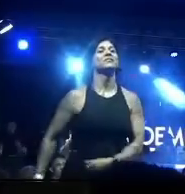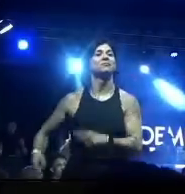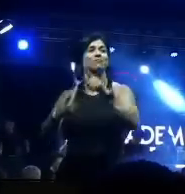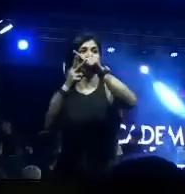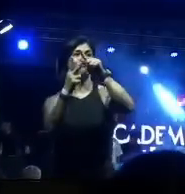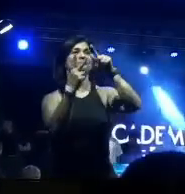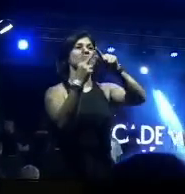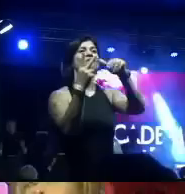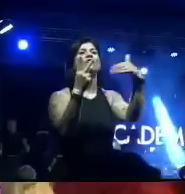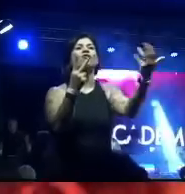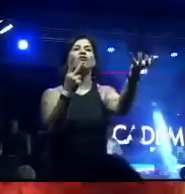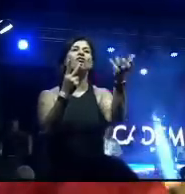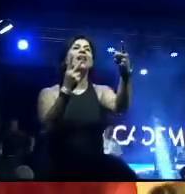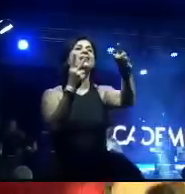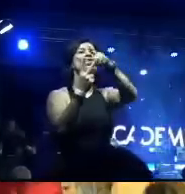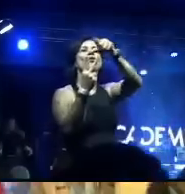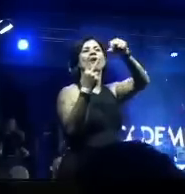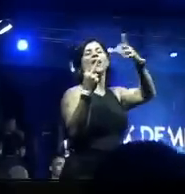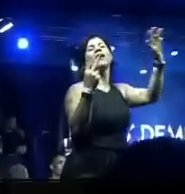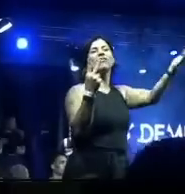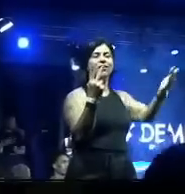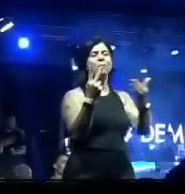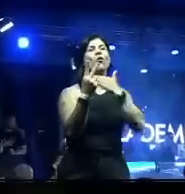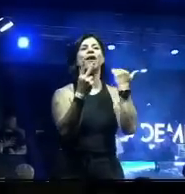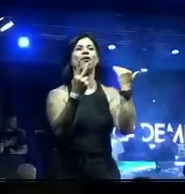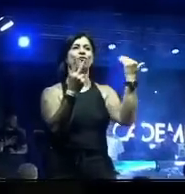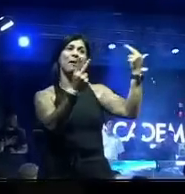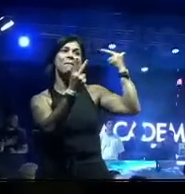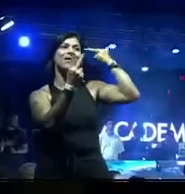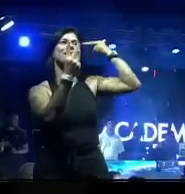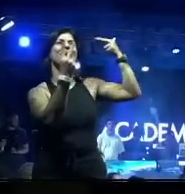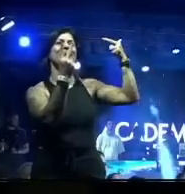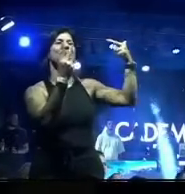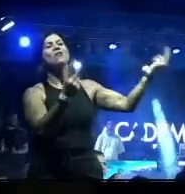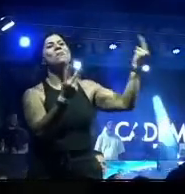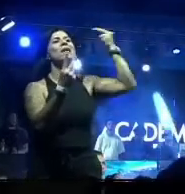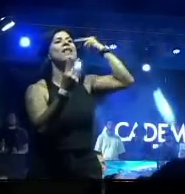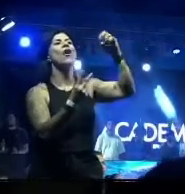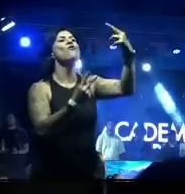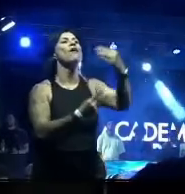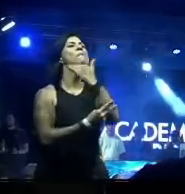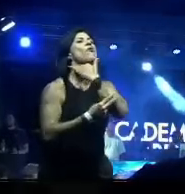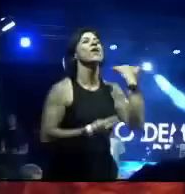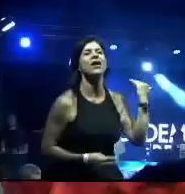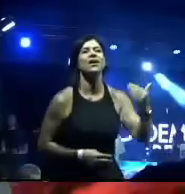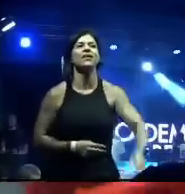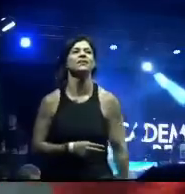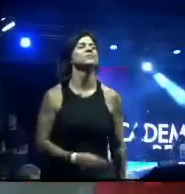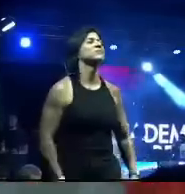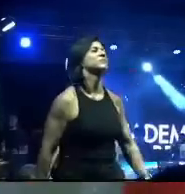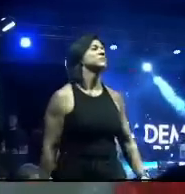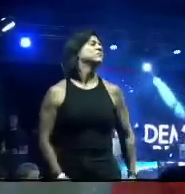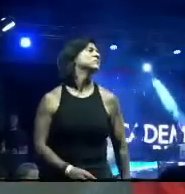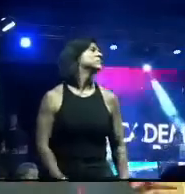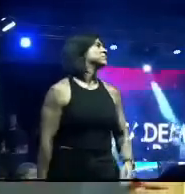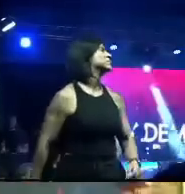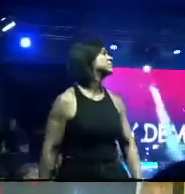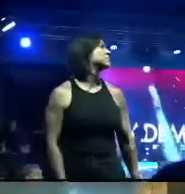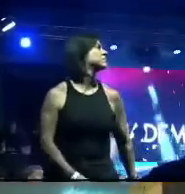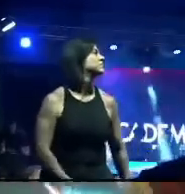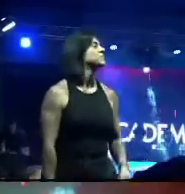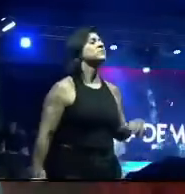duas opções E qual que você vai escolher Vai morrer ou vai matar? matar ou perder no trio, fio